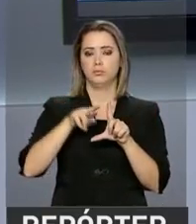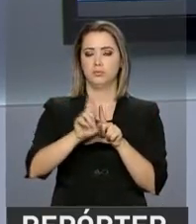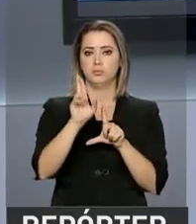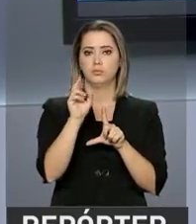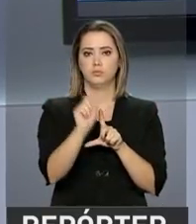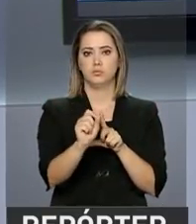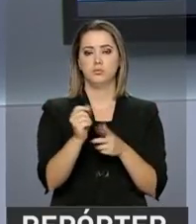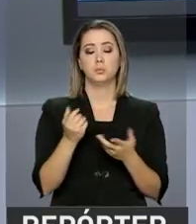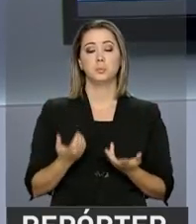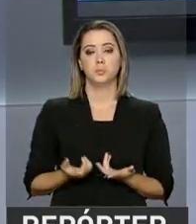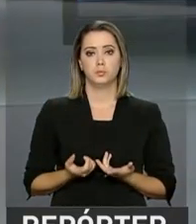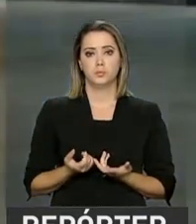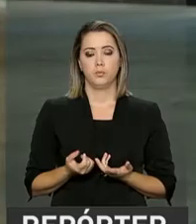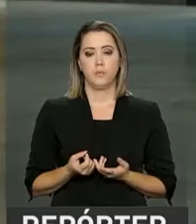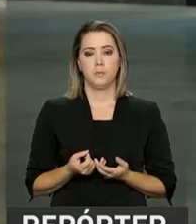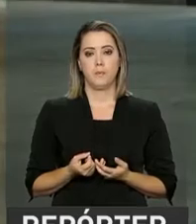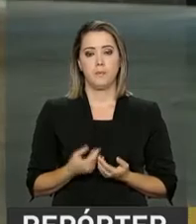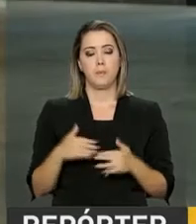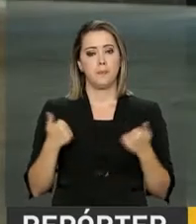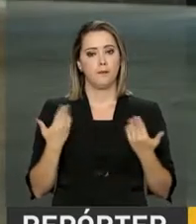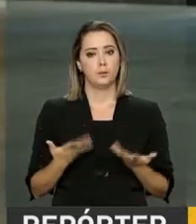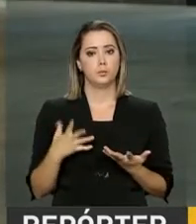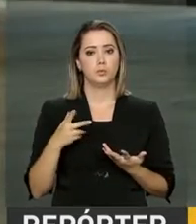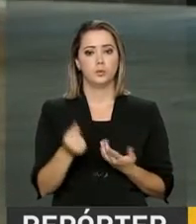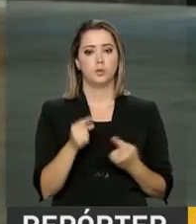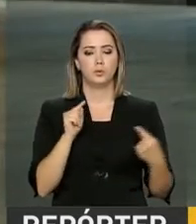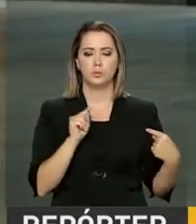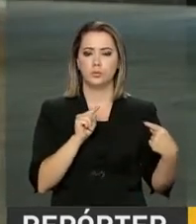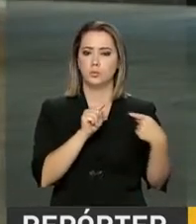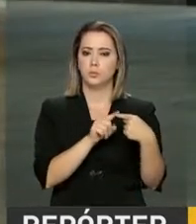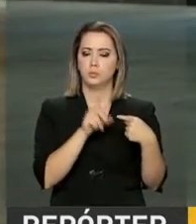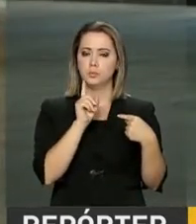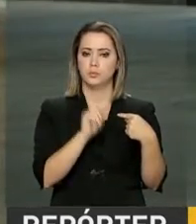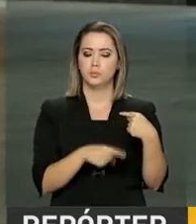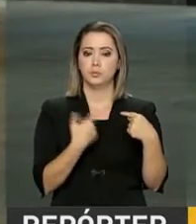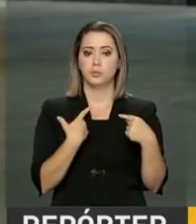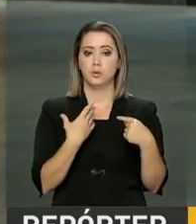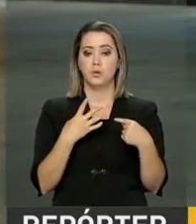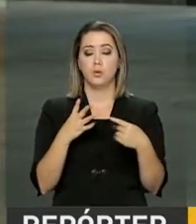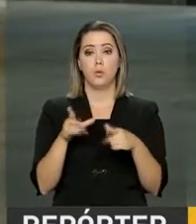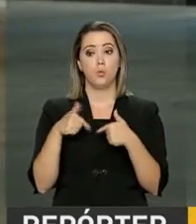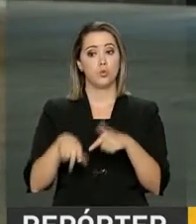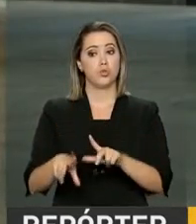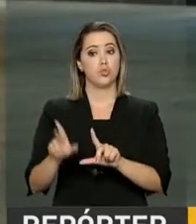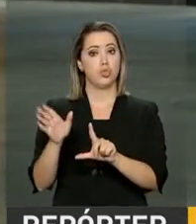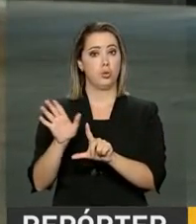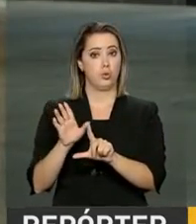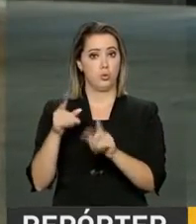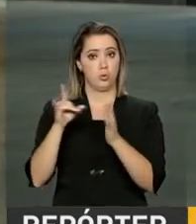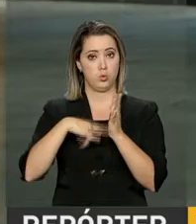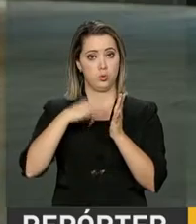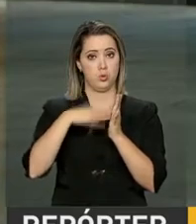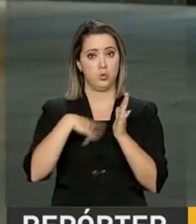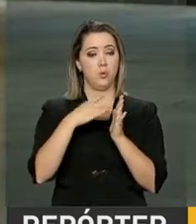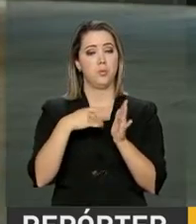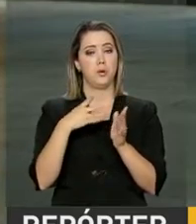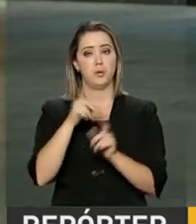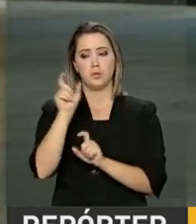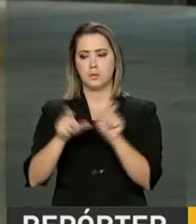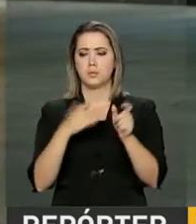TV NBR. Olha, Roberto, ao que tudo indica, os títulos do Tesouro Direto caíram no gosto